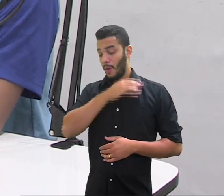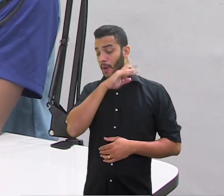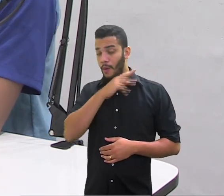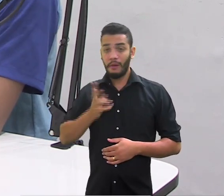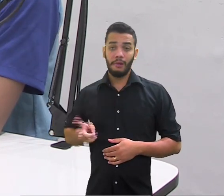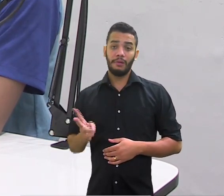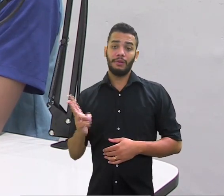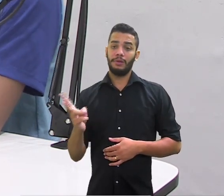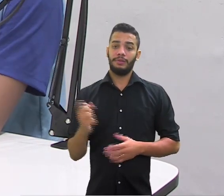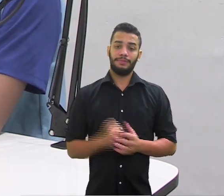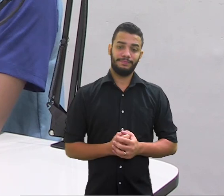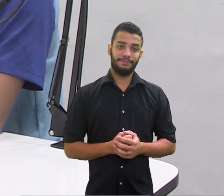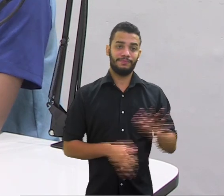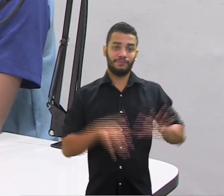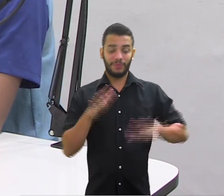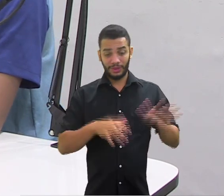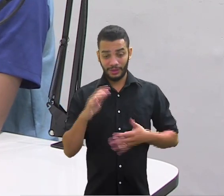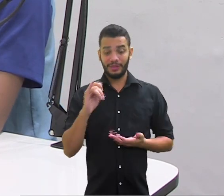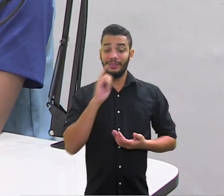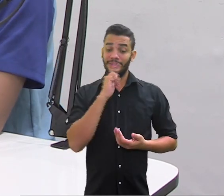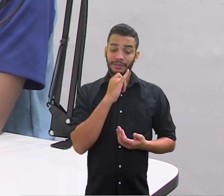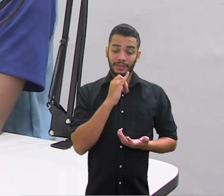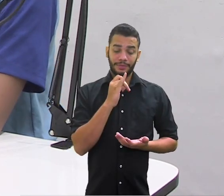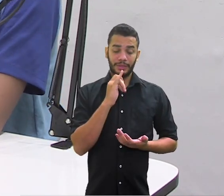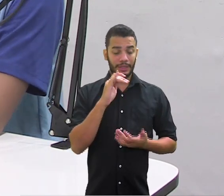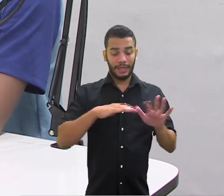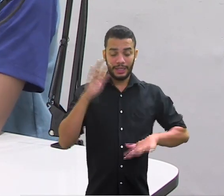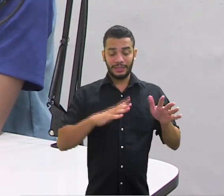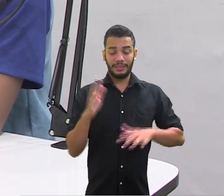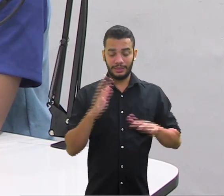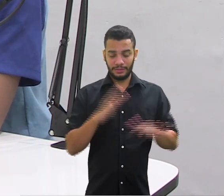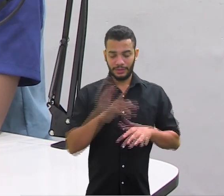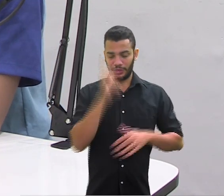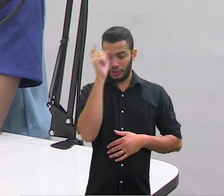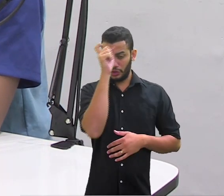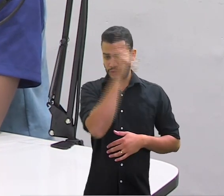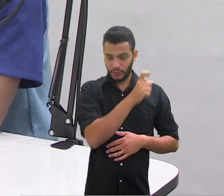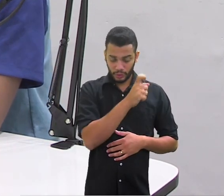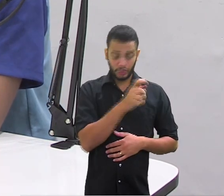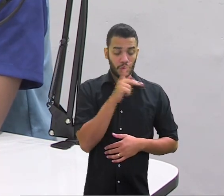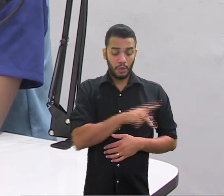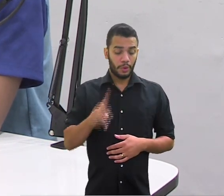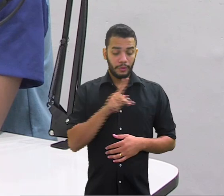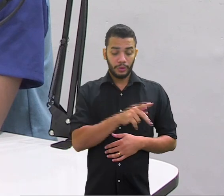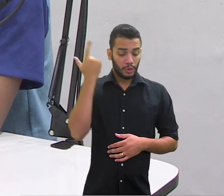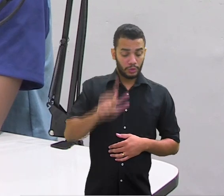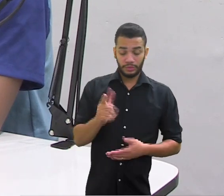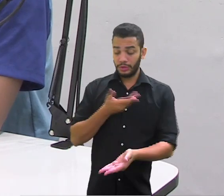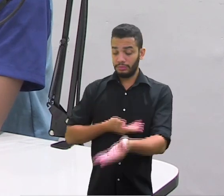Isso por Sim. sala, né? 25 a Sim. 30 por sala. E o cabo Pode- falou 4